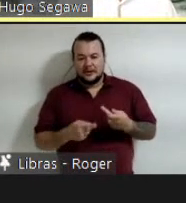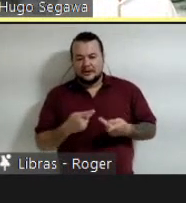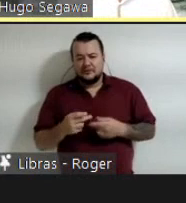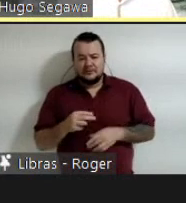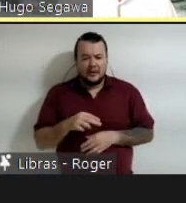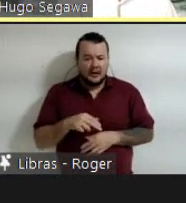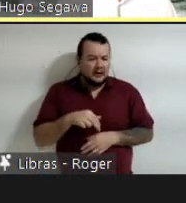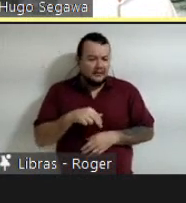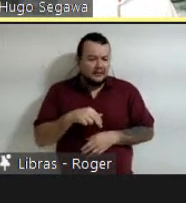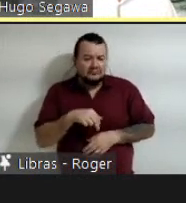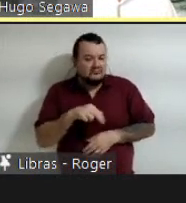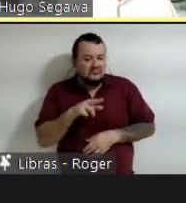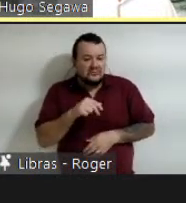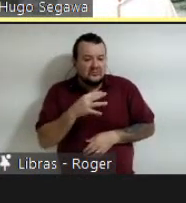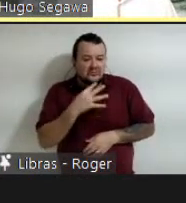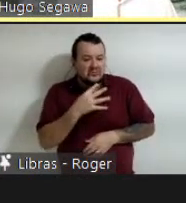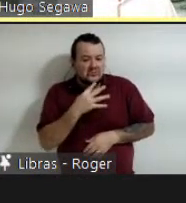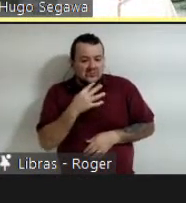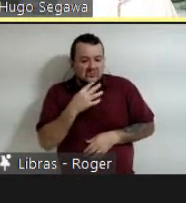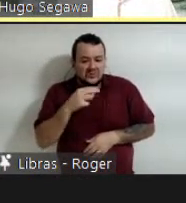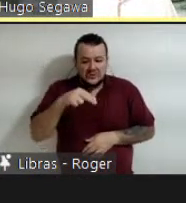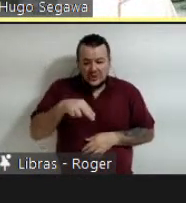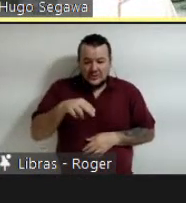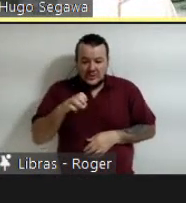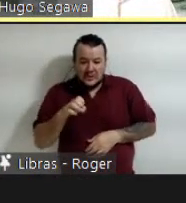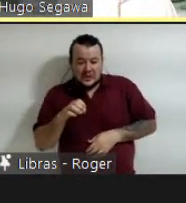tinha visto Niemeyer nessa época.